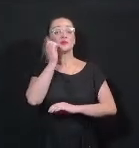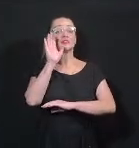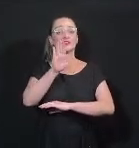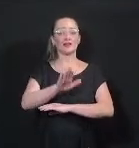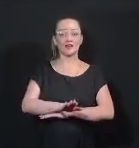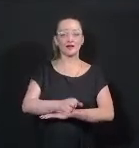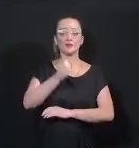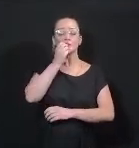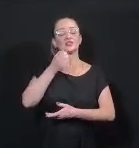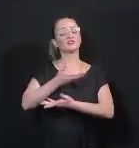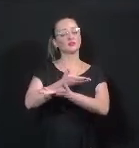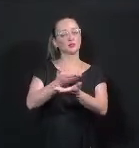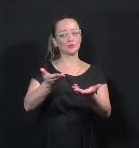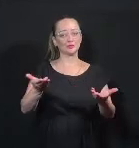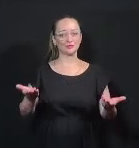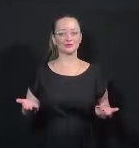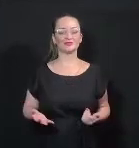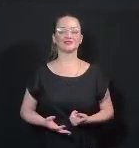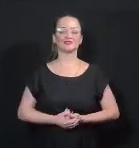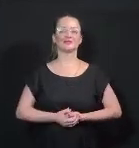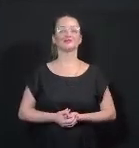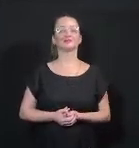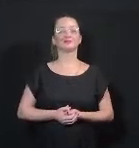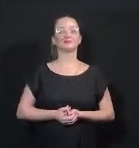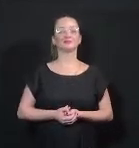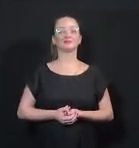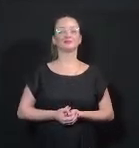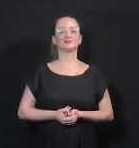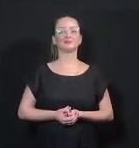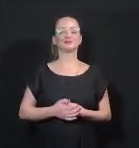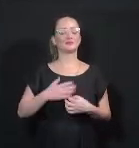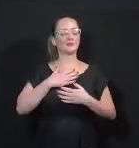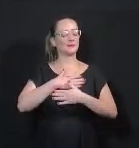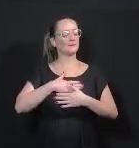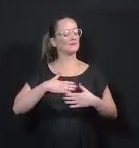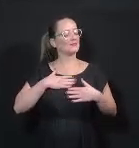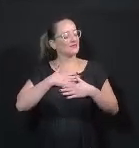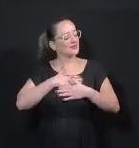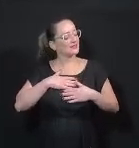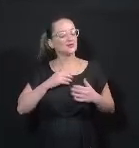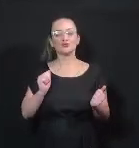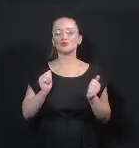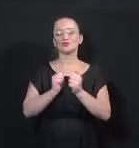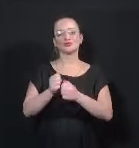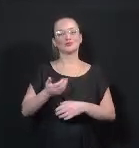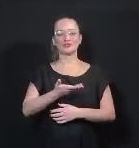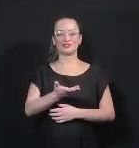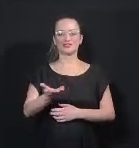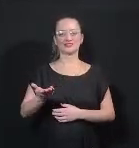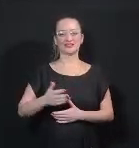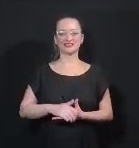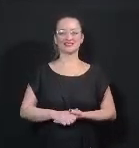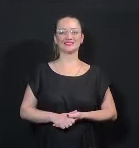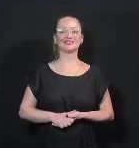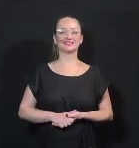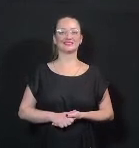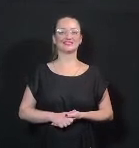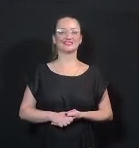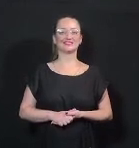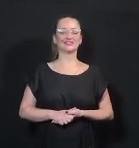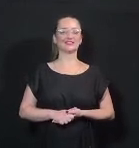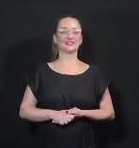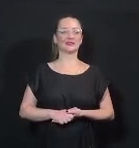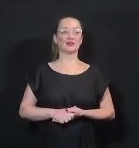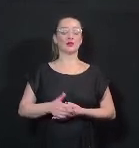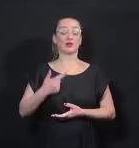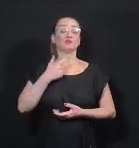Boa tarde a todos. É um prazer enorme estar aqui com vocês e